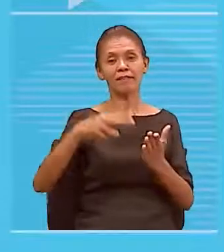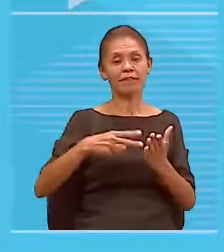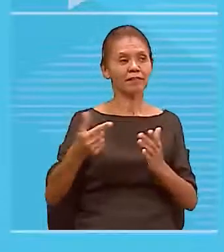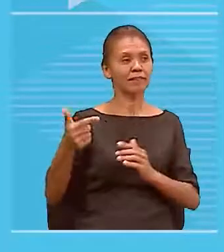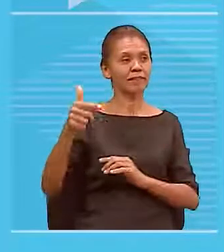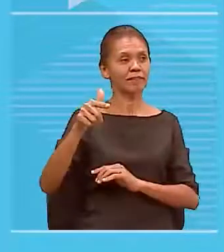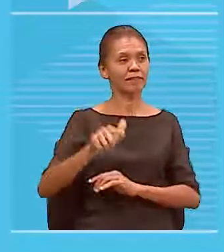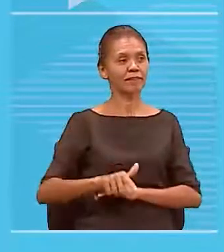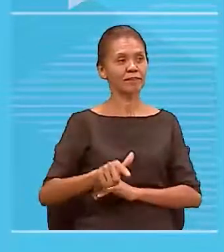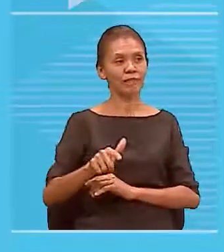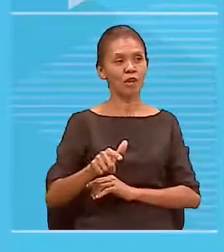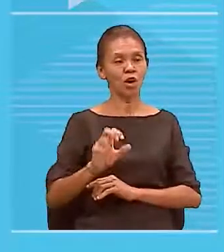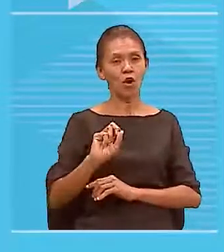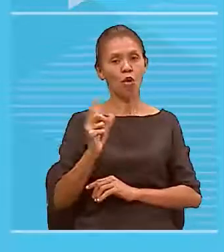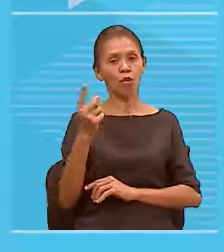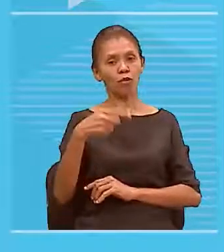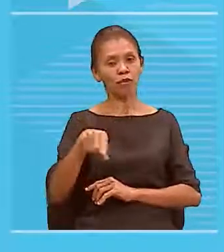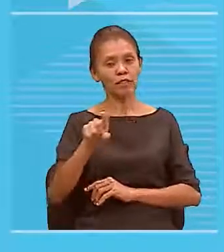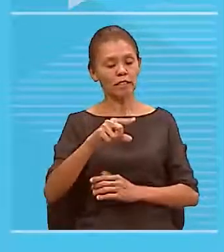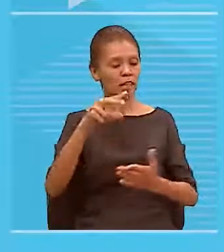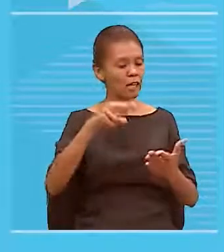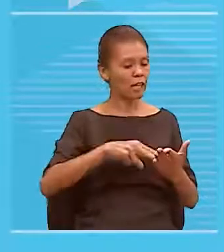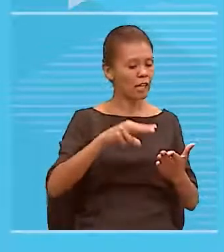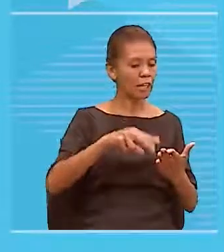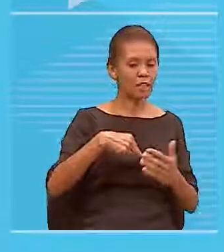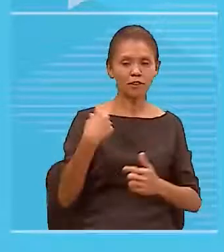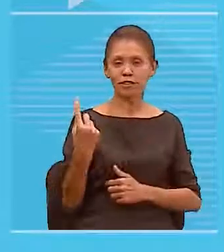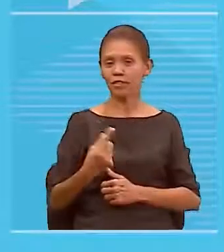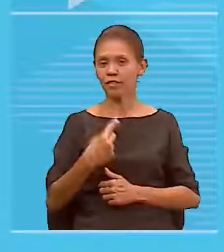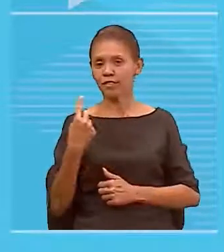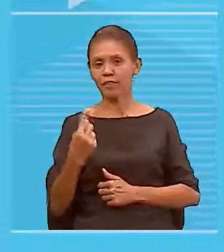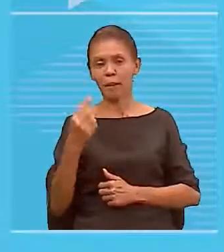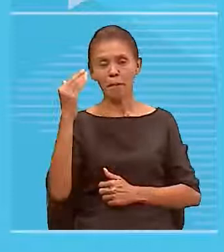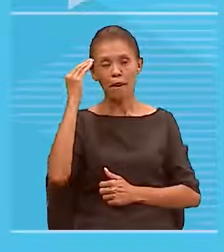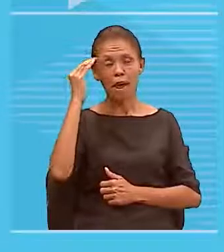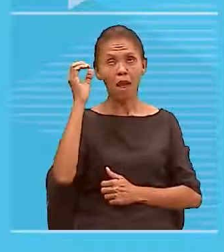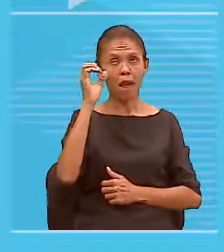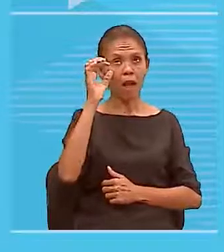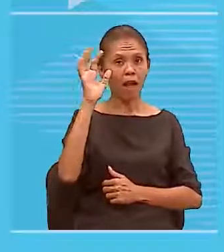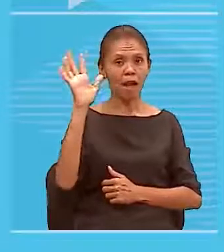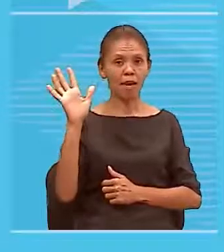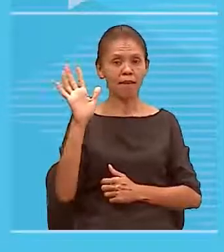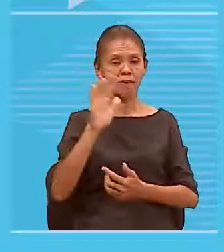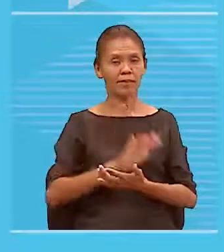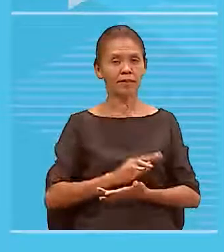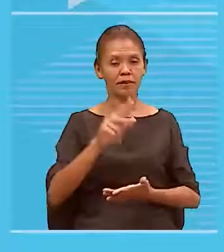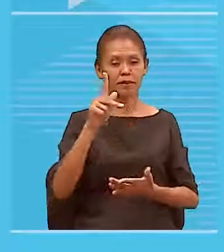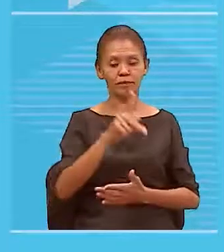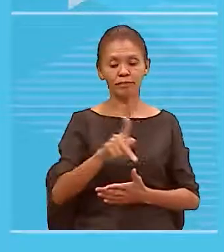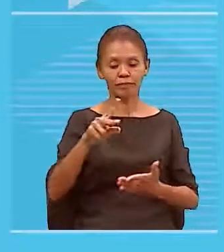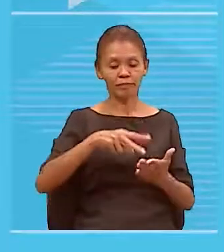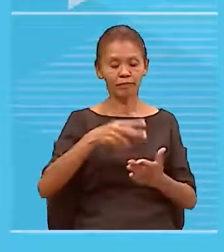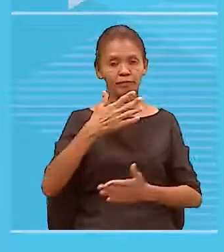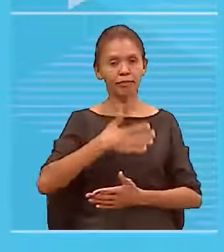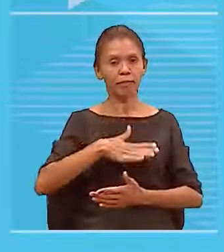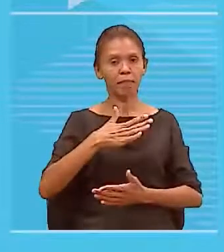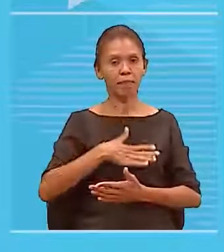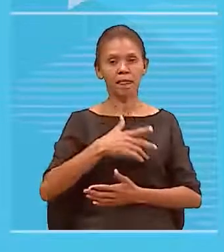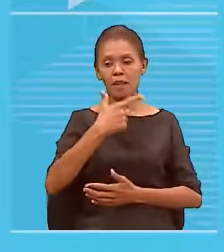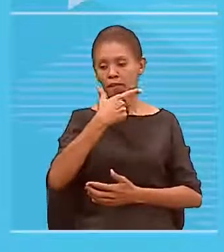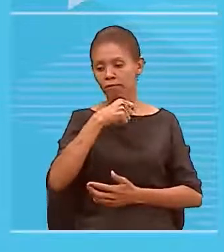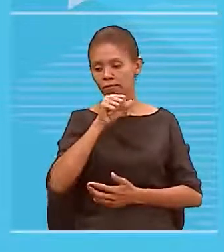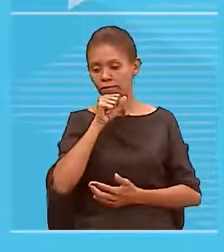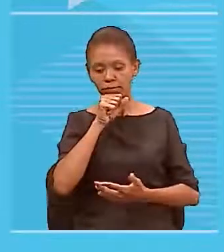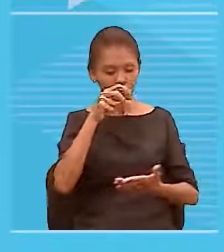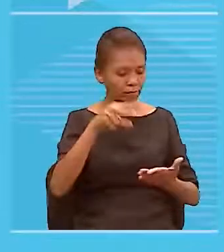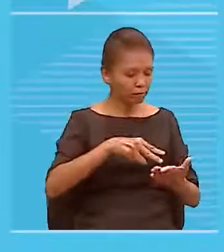ou vocês querem fazer a leitura sozinhos para compreender eu falei devagarinho o pai lhe o